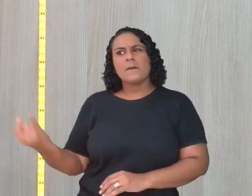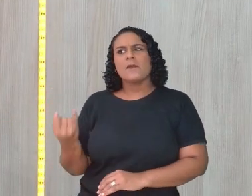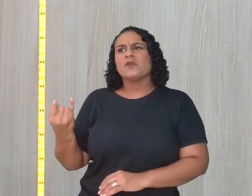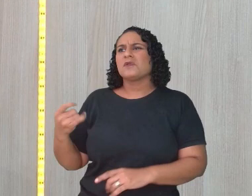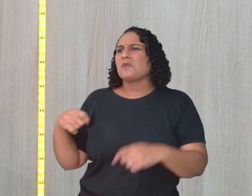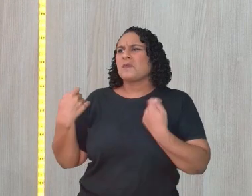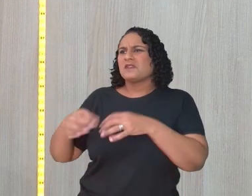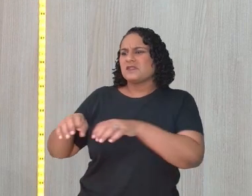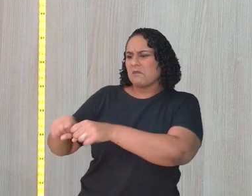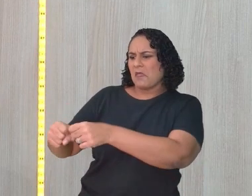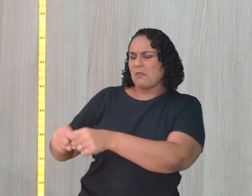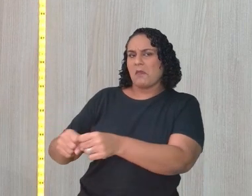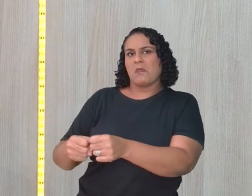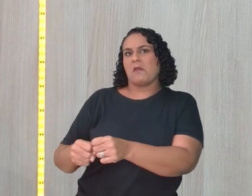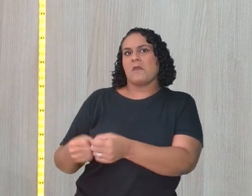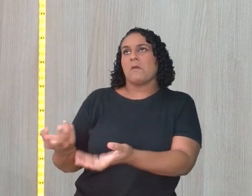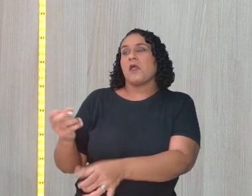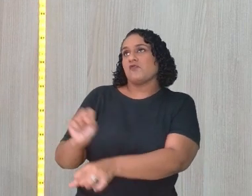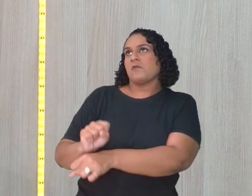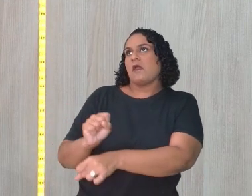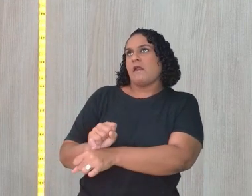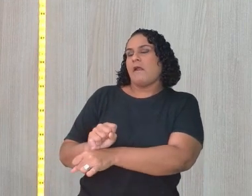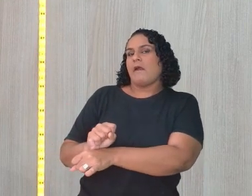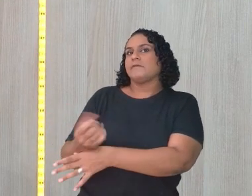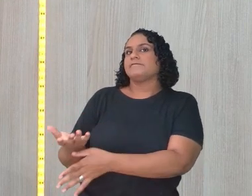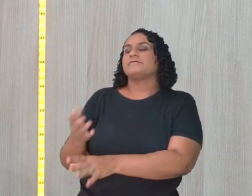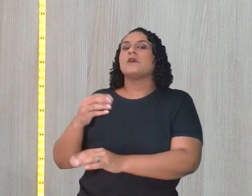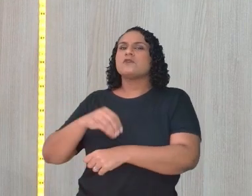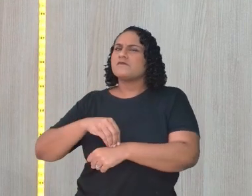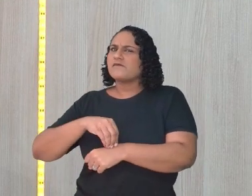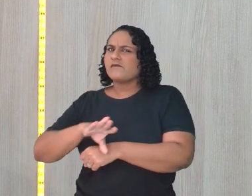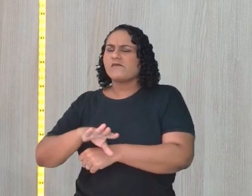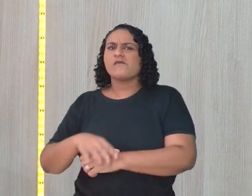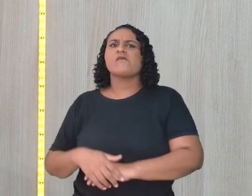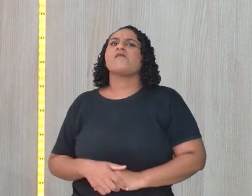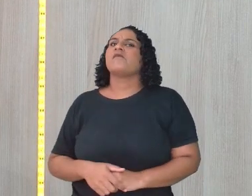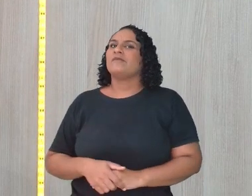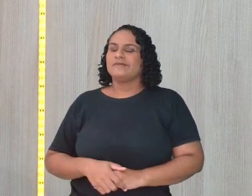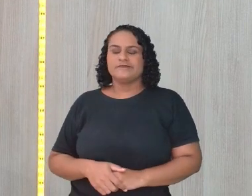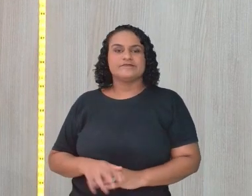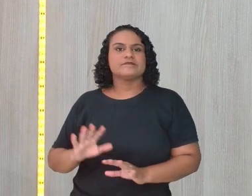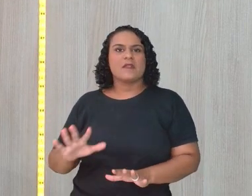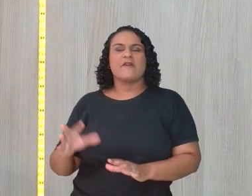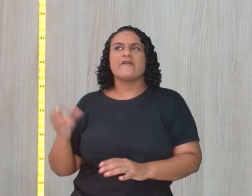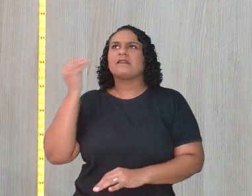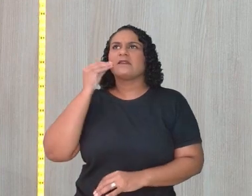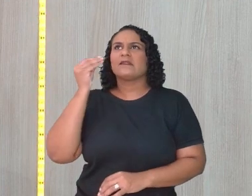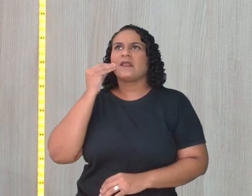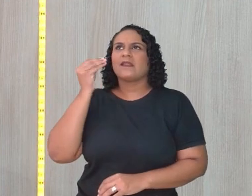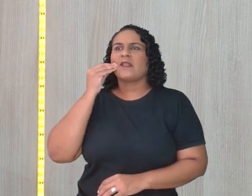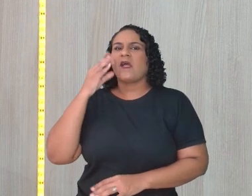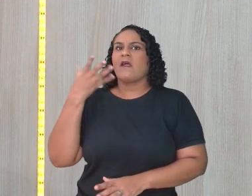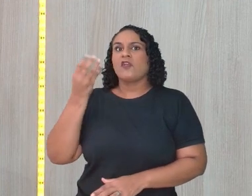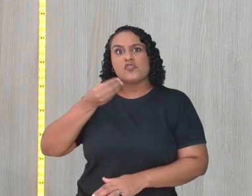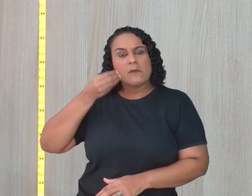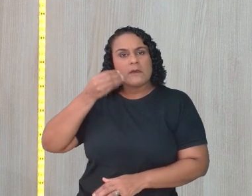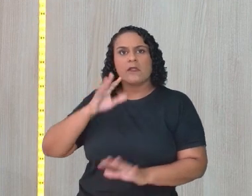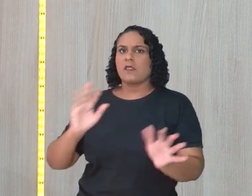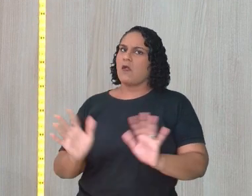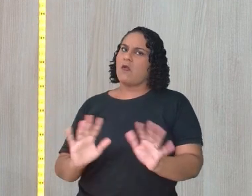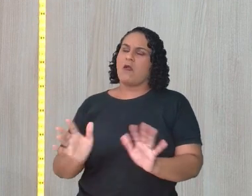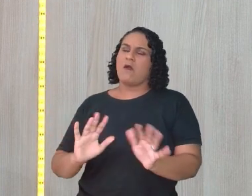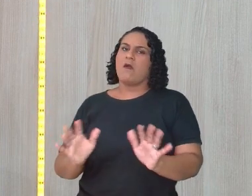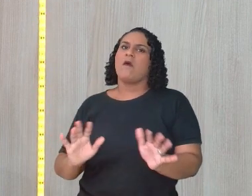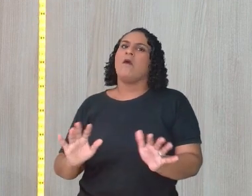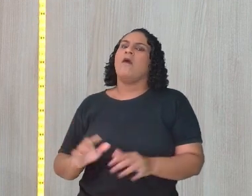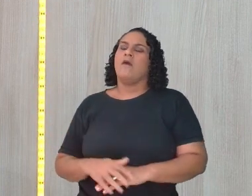desse equilíbrio do nosso planeta. Então, é só essa dica, Cláudia, não deixar ninguém aí tentando fazer essa parte, né? Deixa que